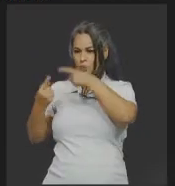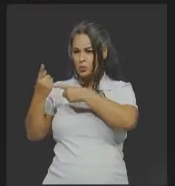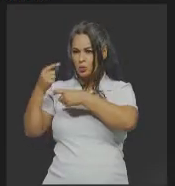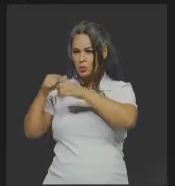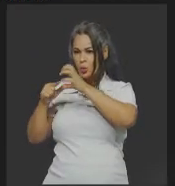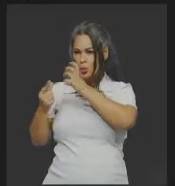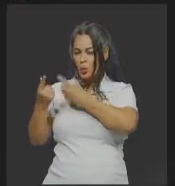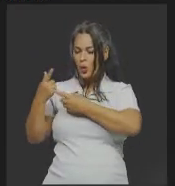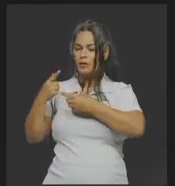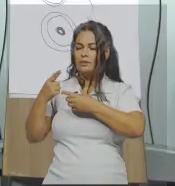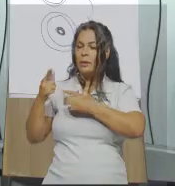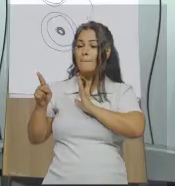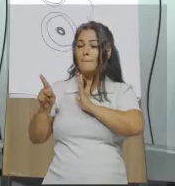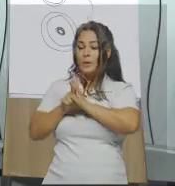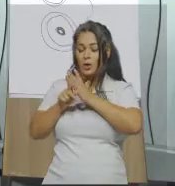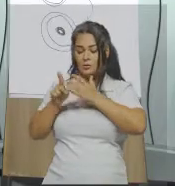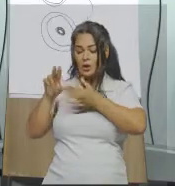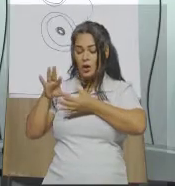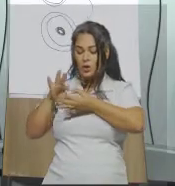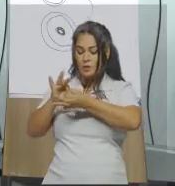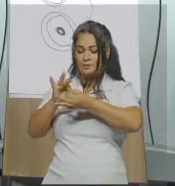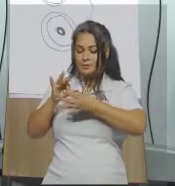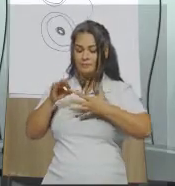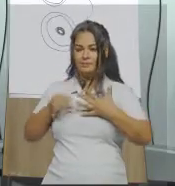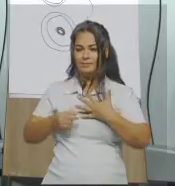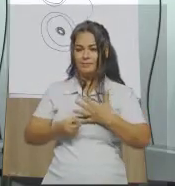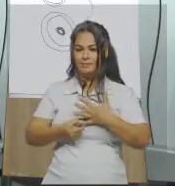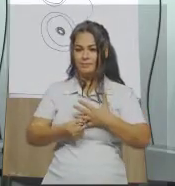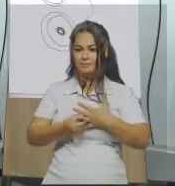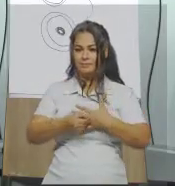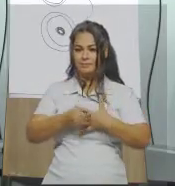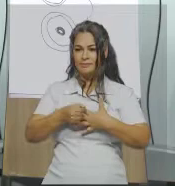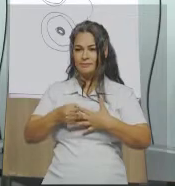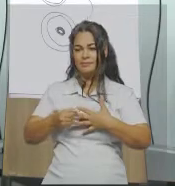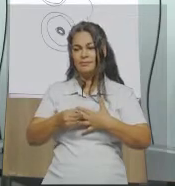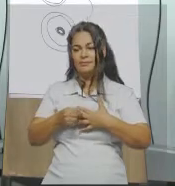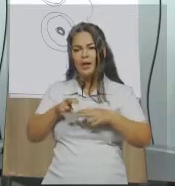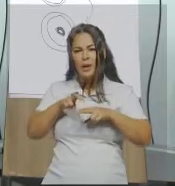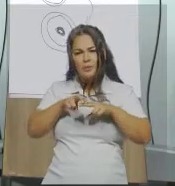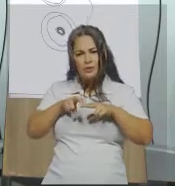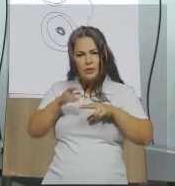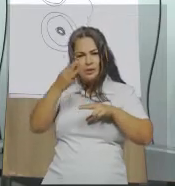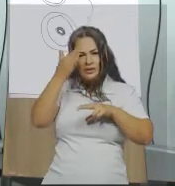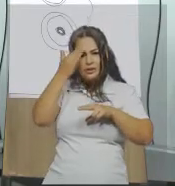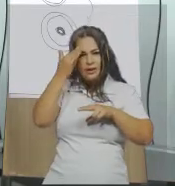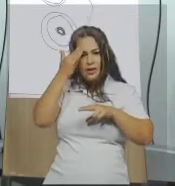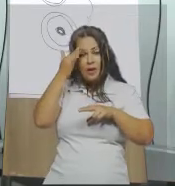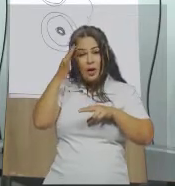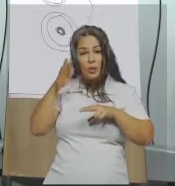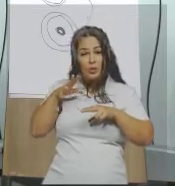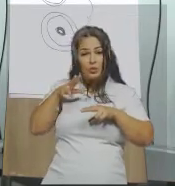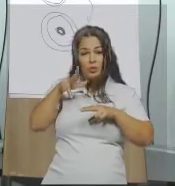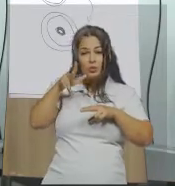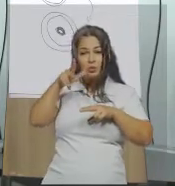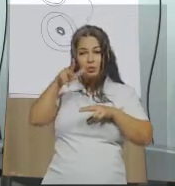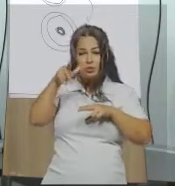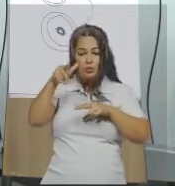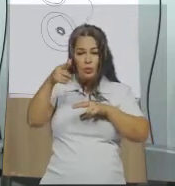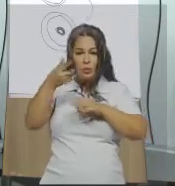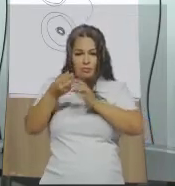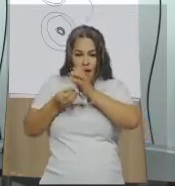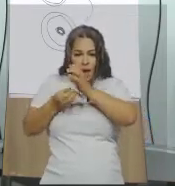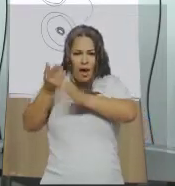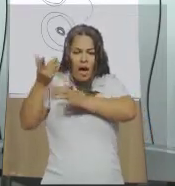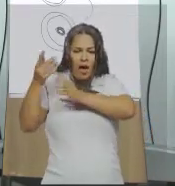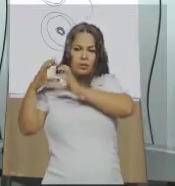glândulas endócrinas. Por isso que a hipófise é chamada de glândula mestre, porque os hormônios que ela produz vai ajudar a controlar as